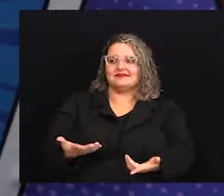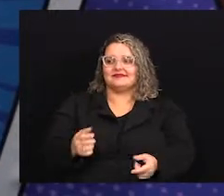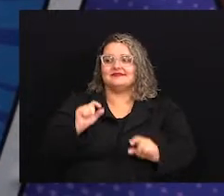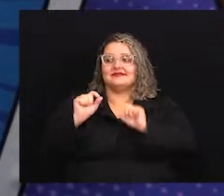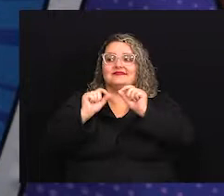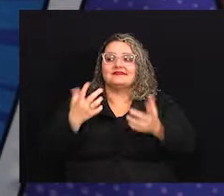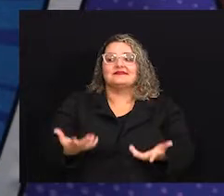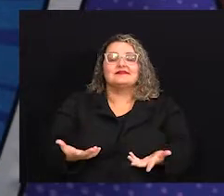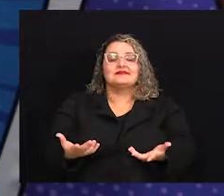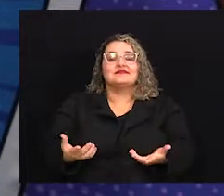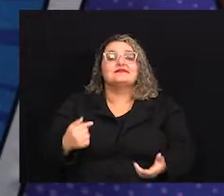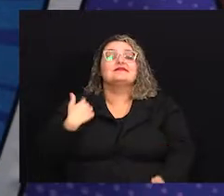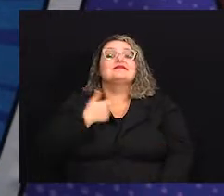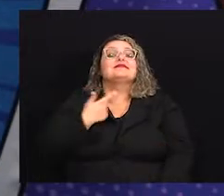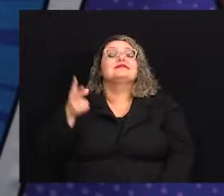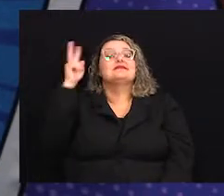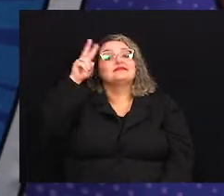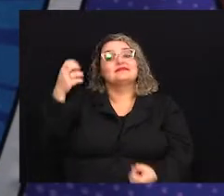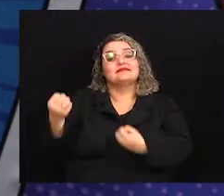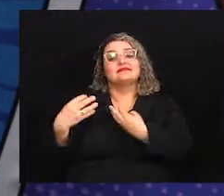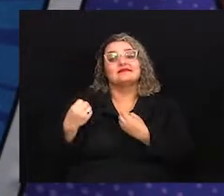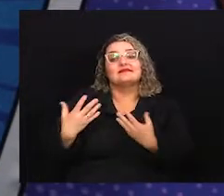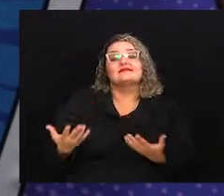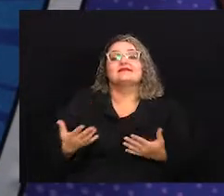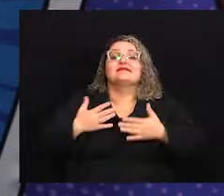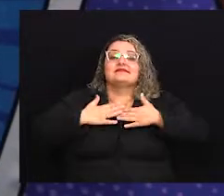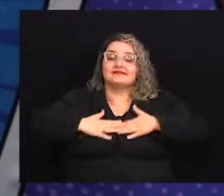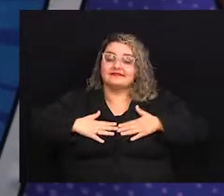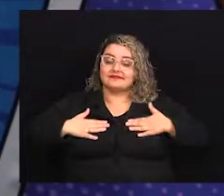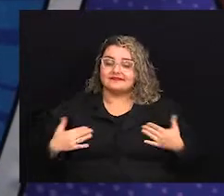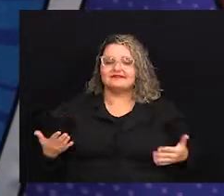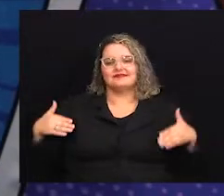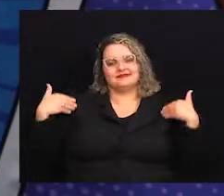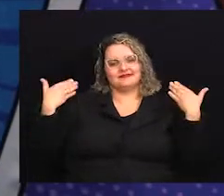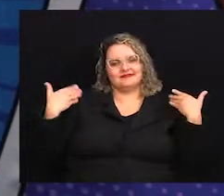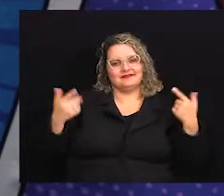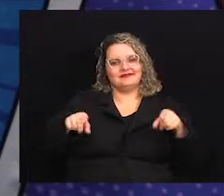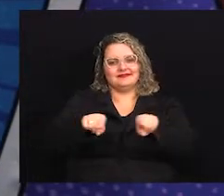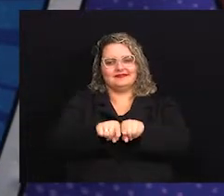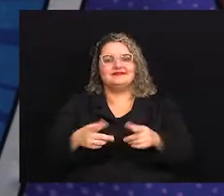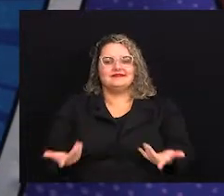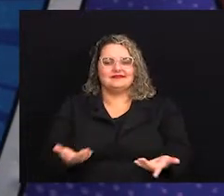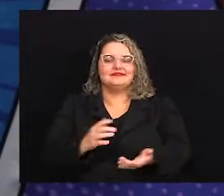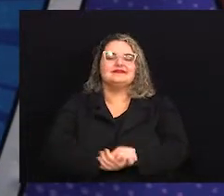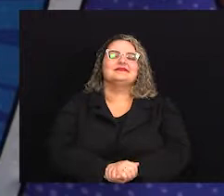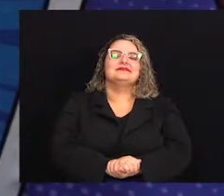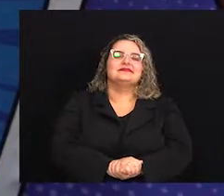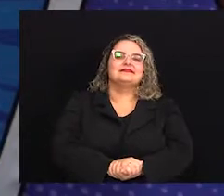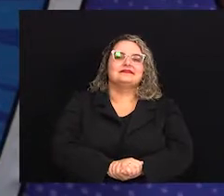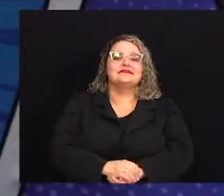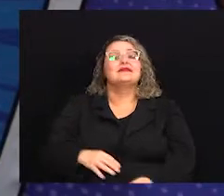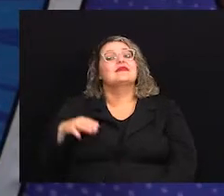da gente sem as histórias para nos ensinarem, nos confortarem e nos alegrarem também, né? E a gente vai para um